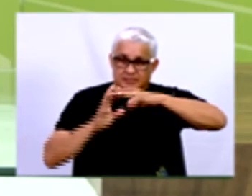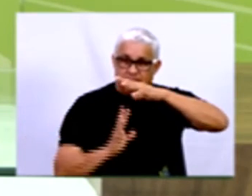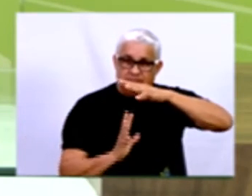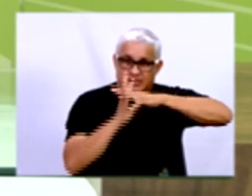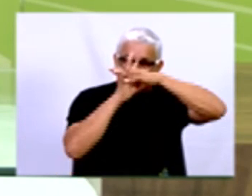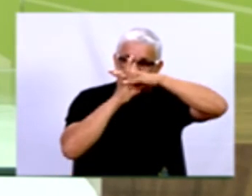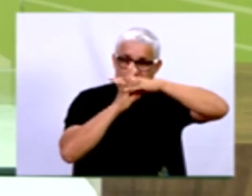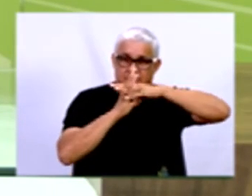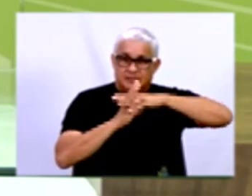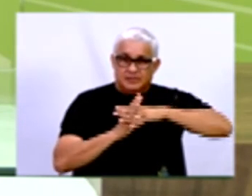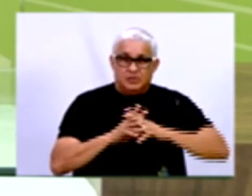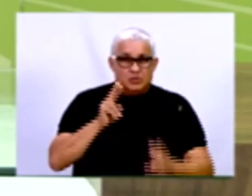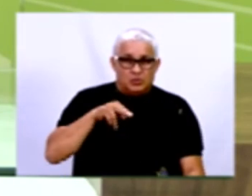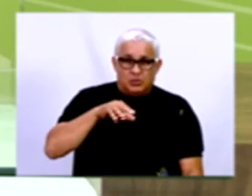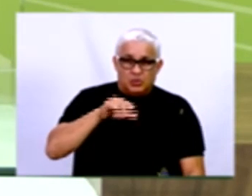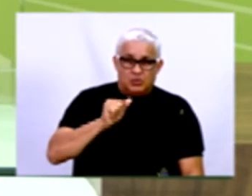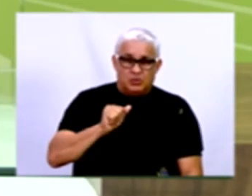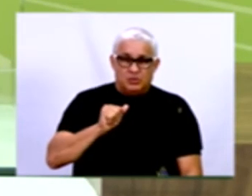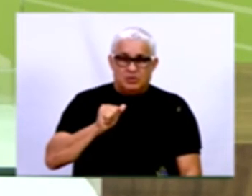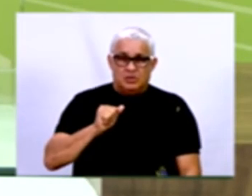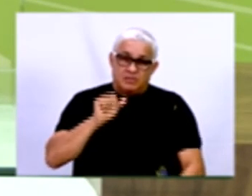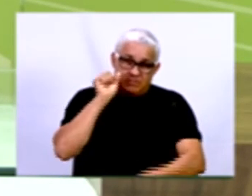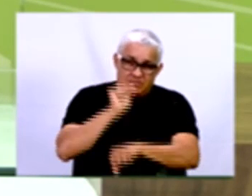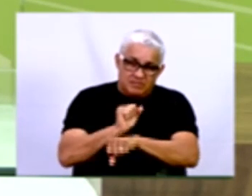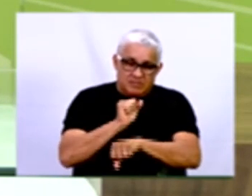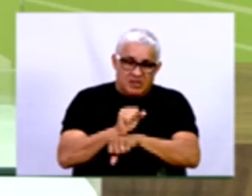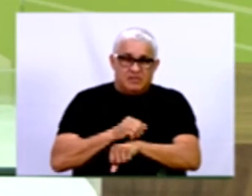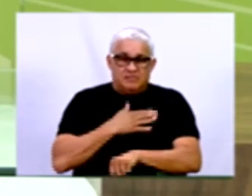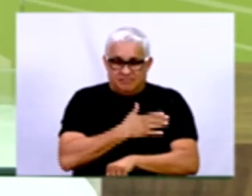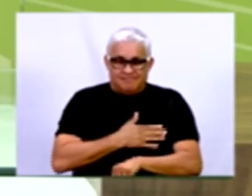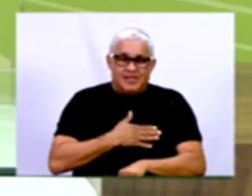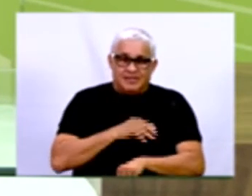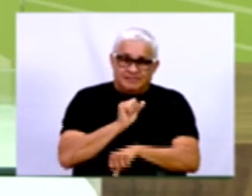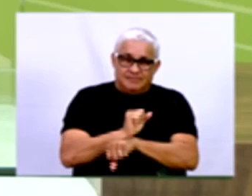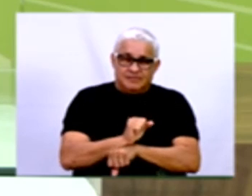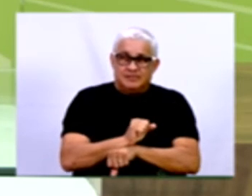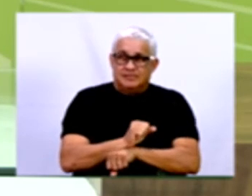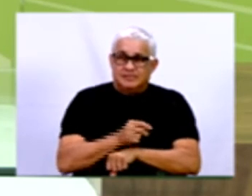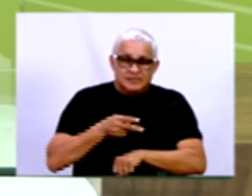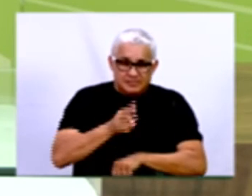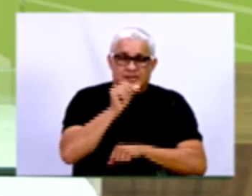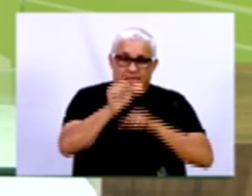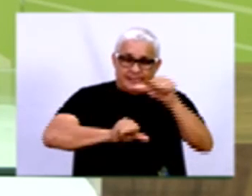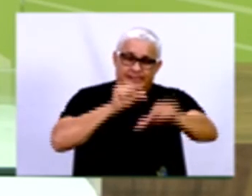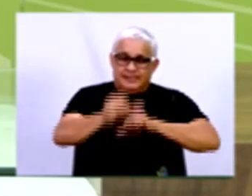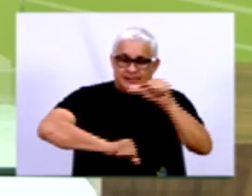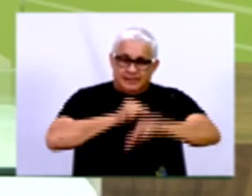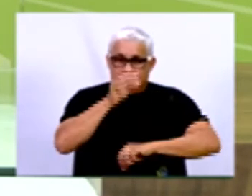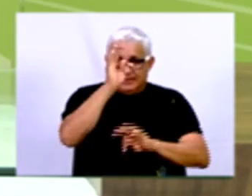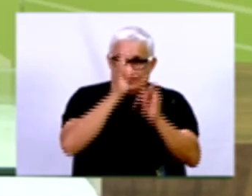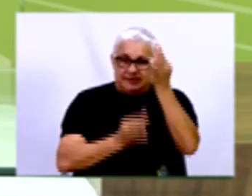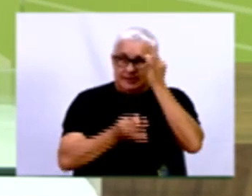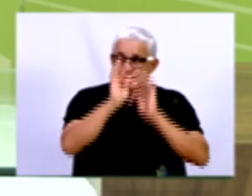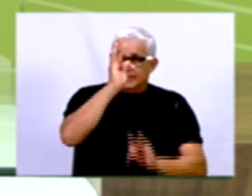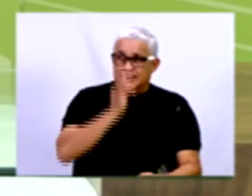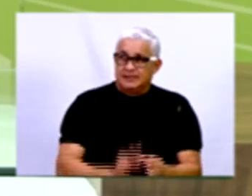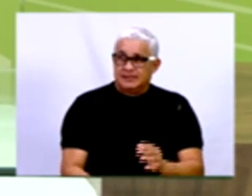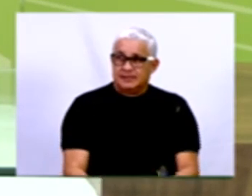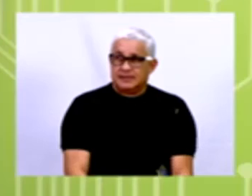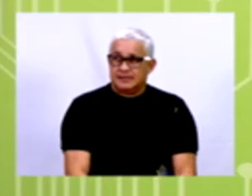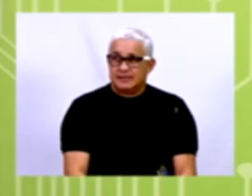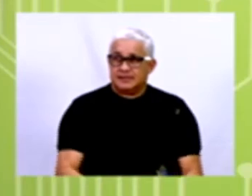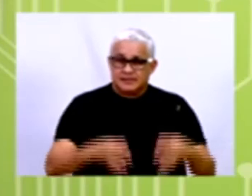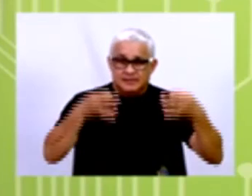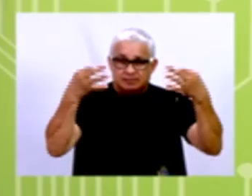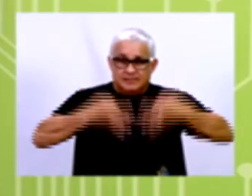ilimitadas, jamais podem ser plenamente saciadas, e elas estão aí sendo sempre transformadas pela tecnologia.